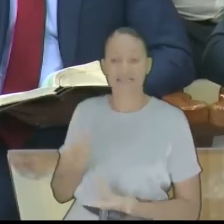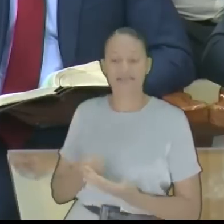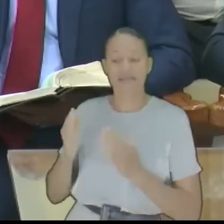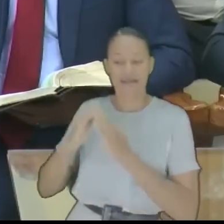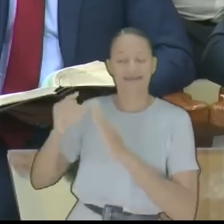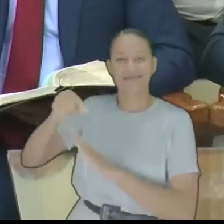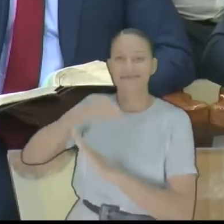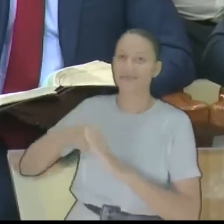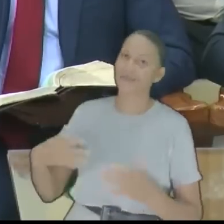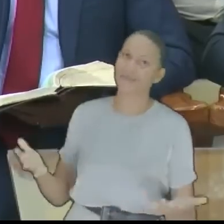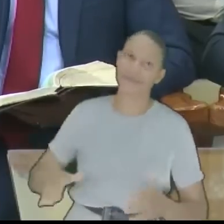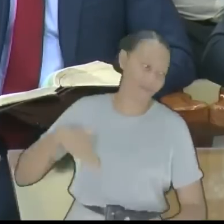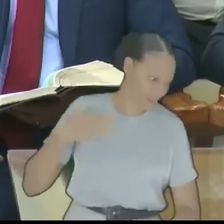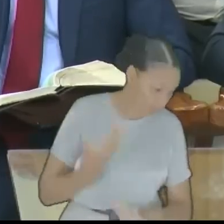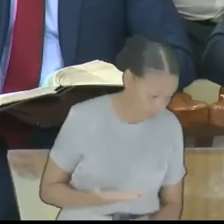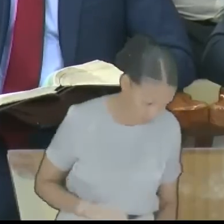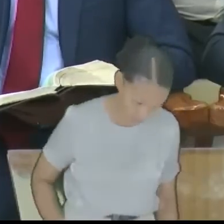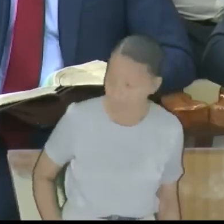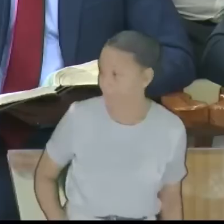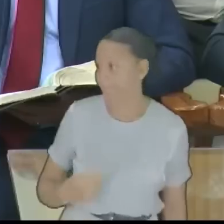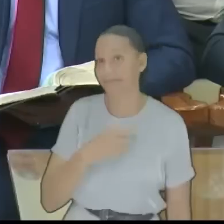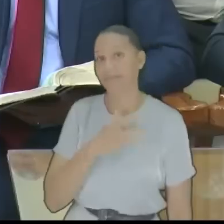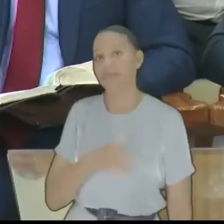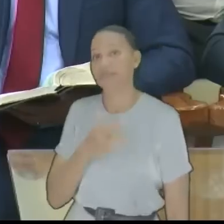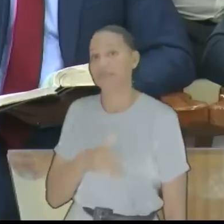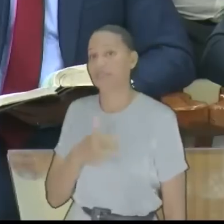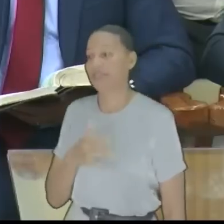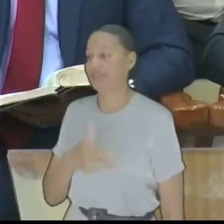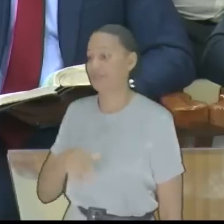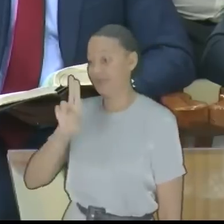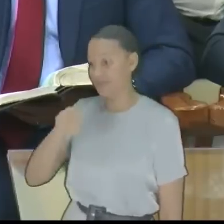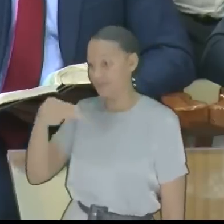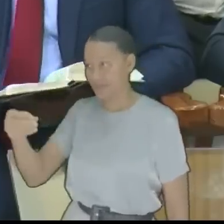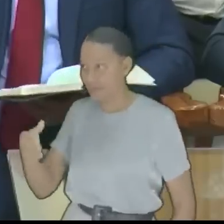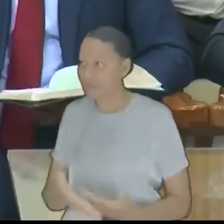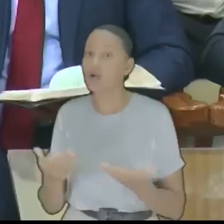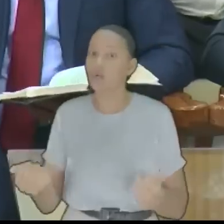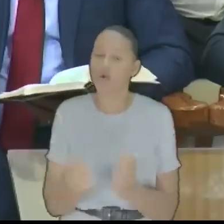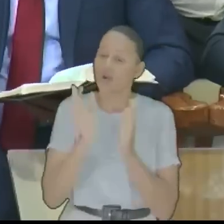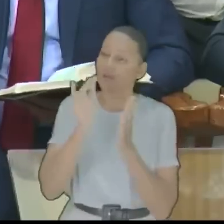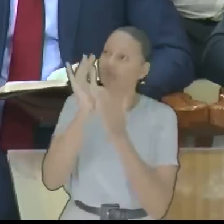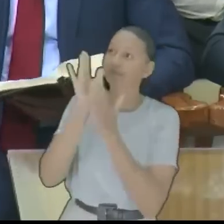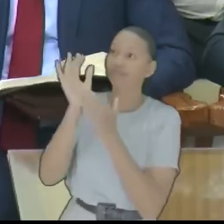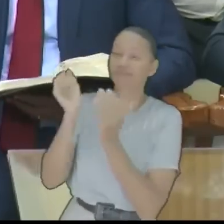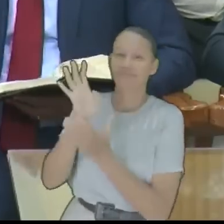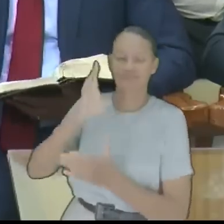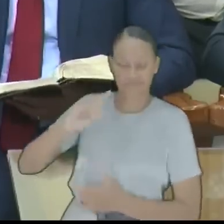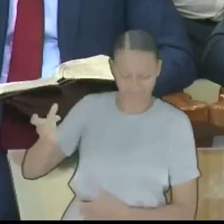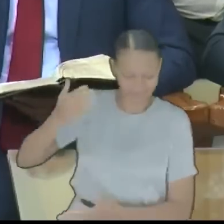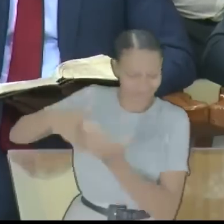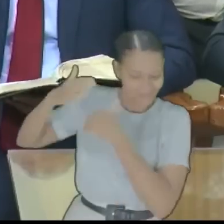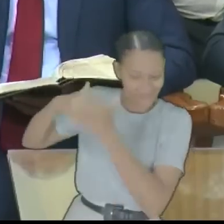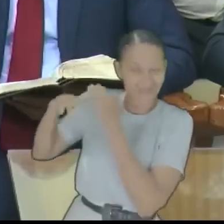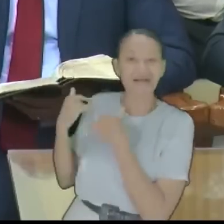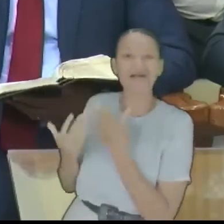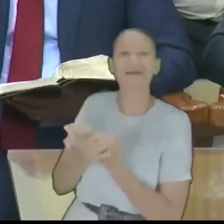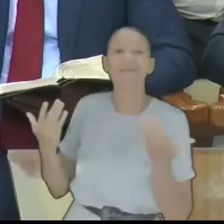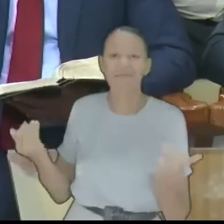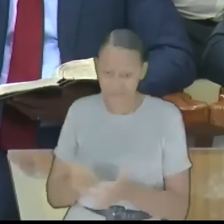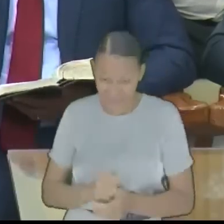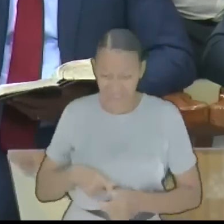Hoje, meu Deus, Santa Casa, misericórdia, aleluia, louvado seja Deus. Mas naquele tempo eram